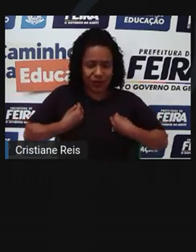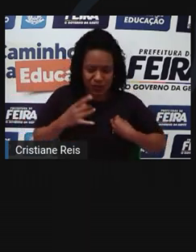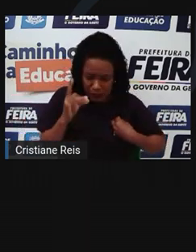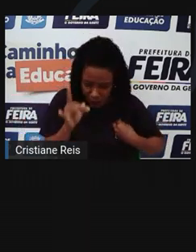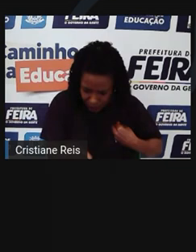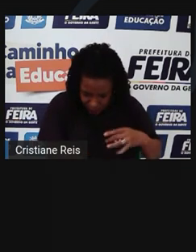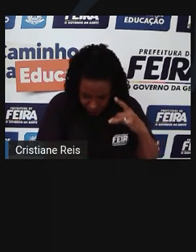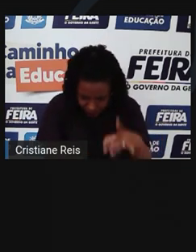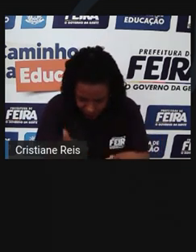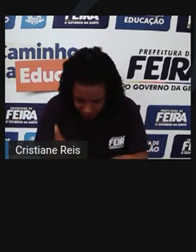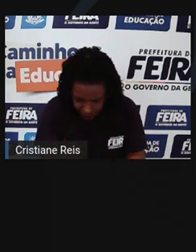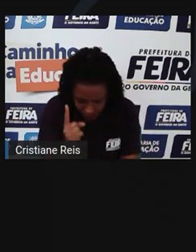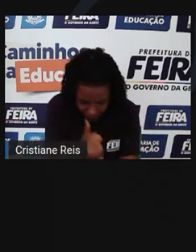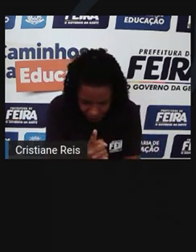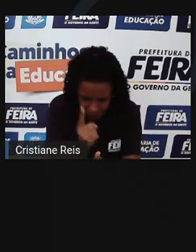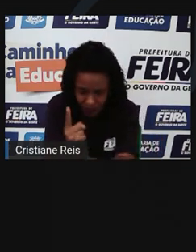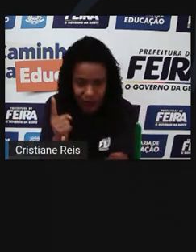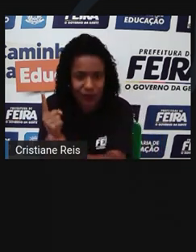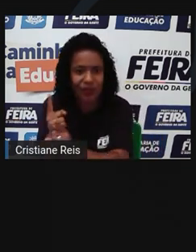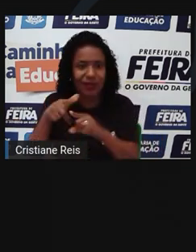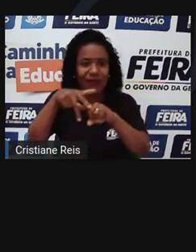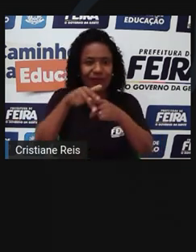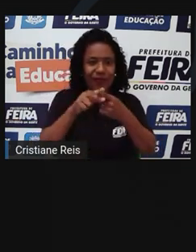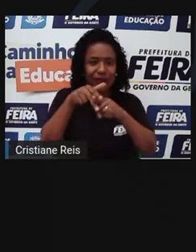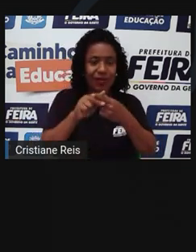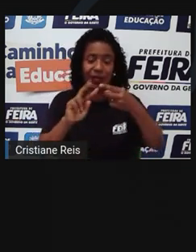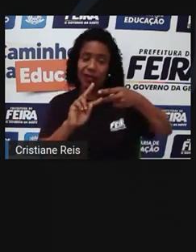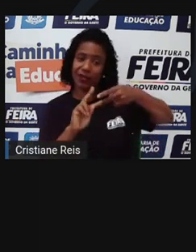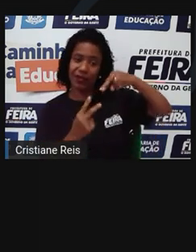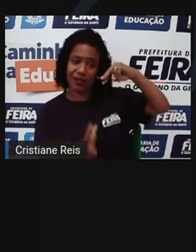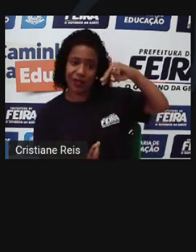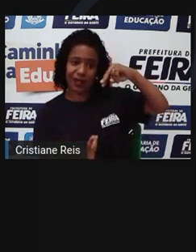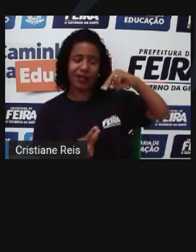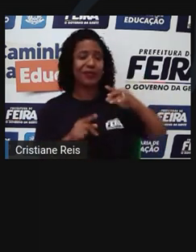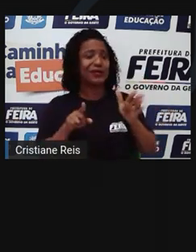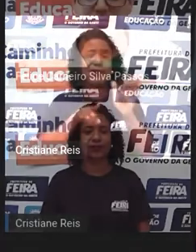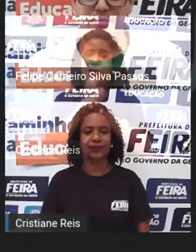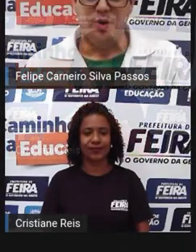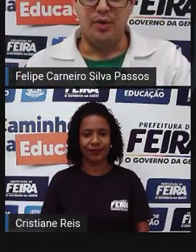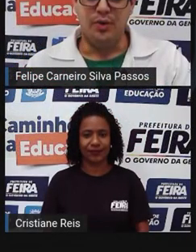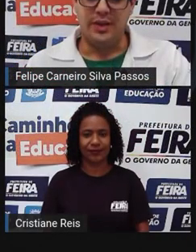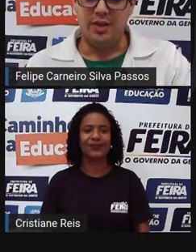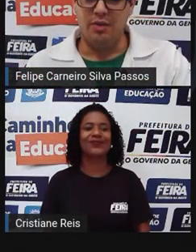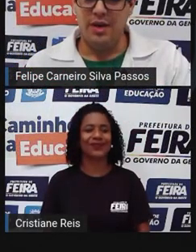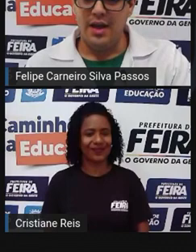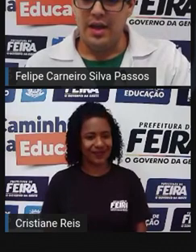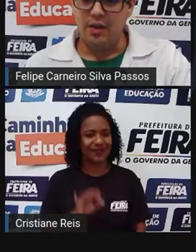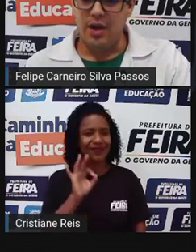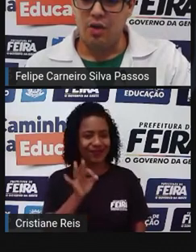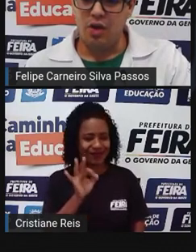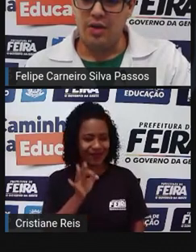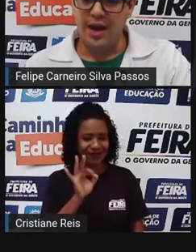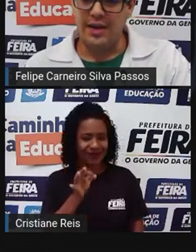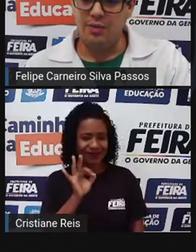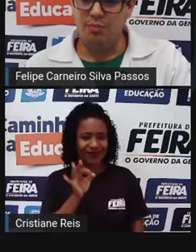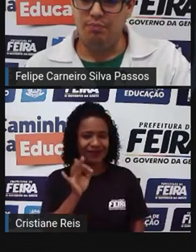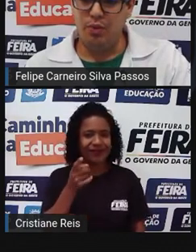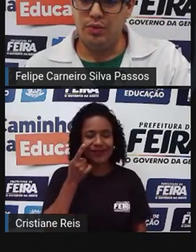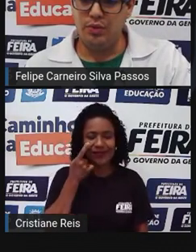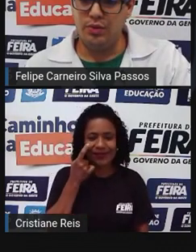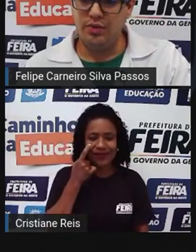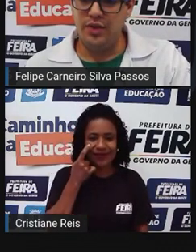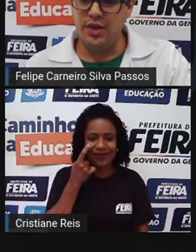ossos, ferramentas, um pouco de DNA e muitas perguntas sem resposta. Pronto, então eu quero colocar aqui